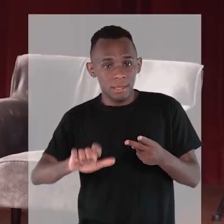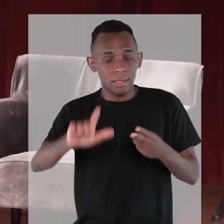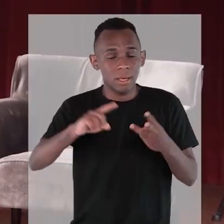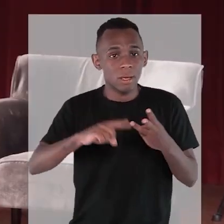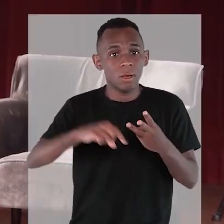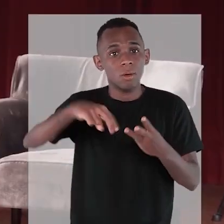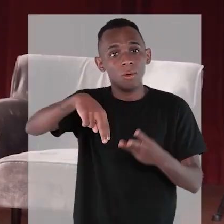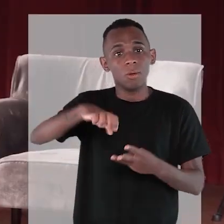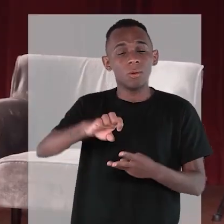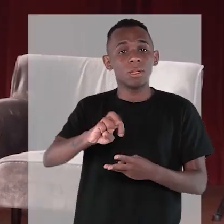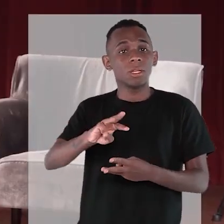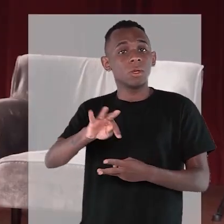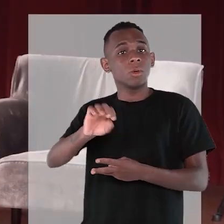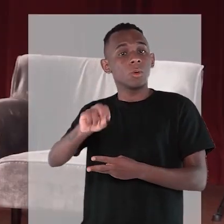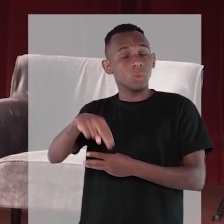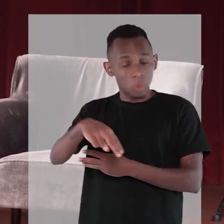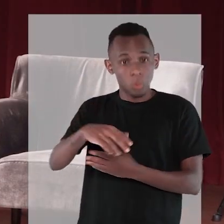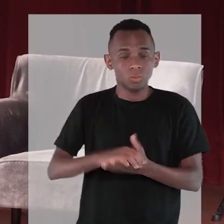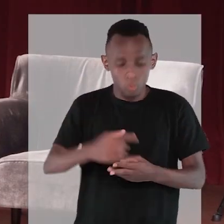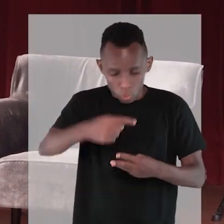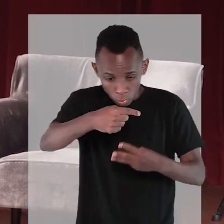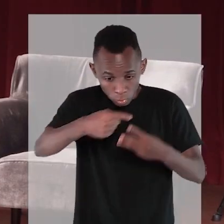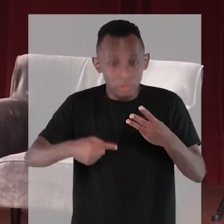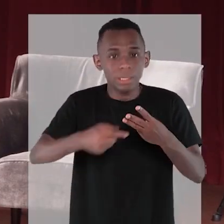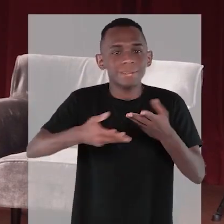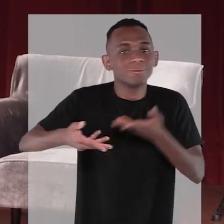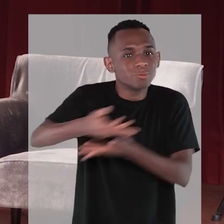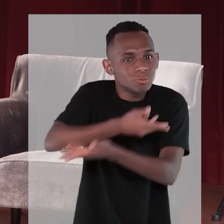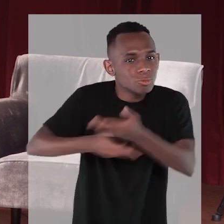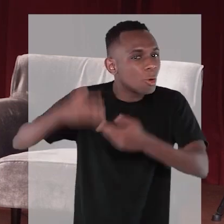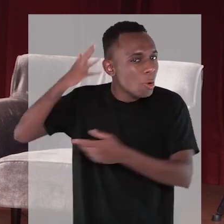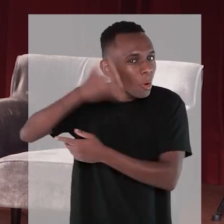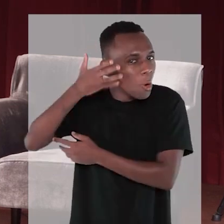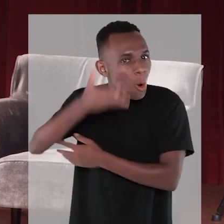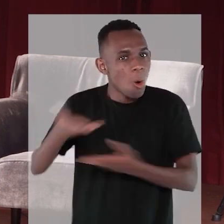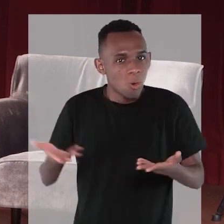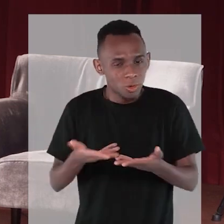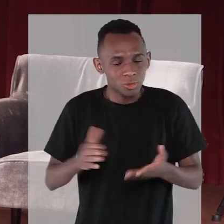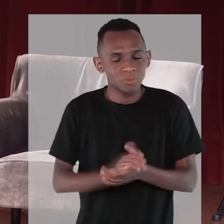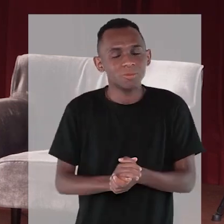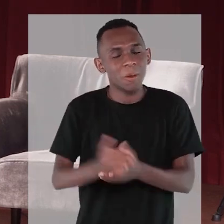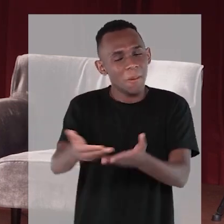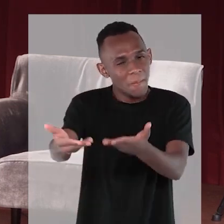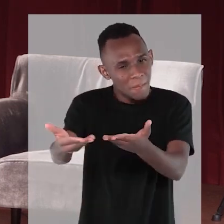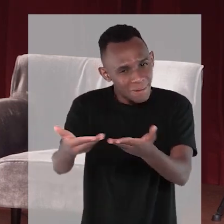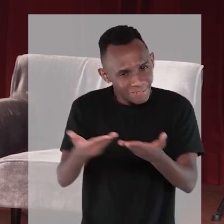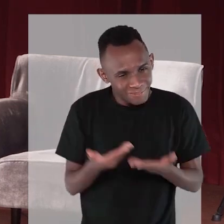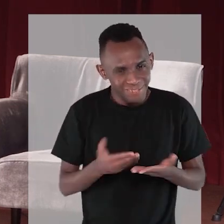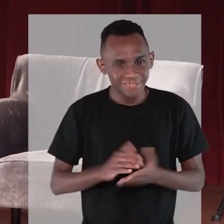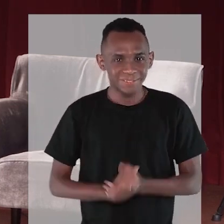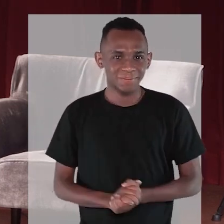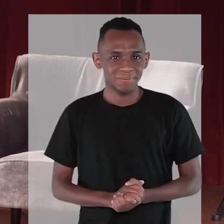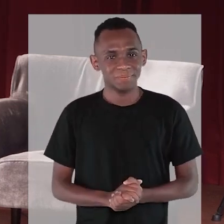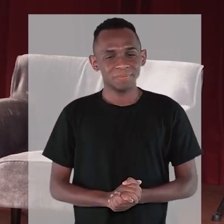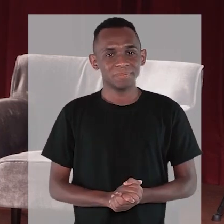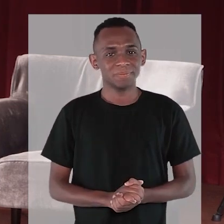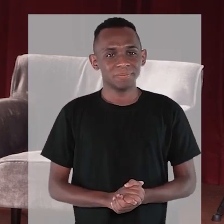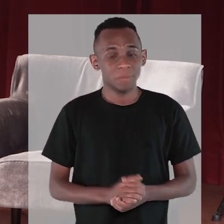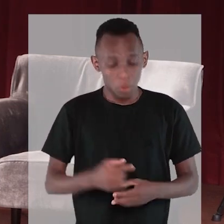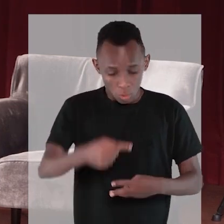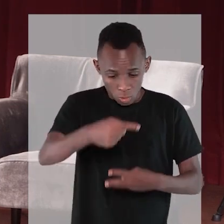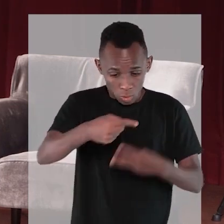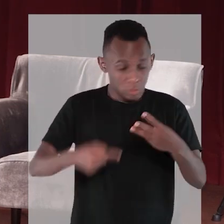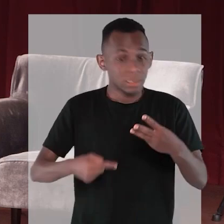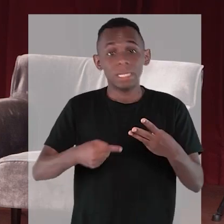Nilton Binotto. A jornalista Josane Faleiro chama os convidados para o palco. Eles falam